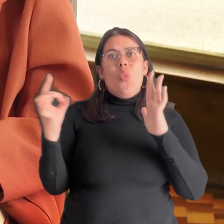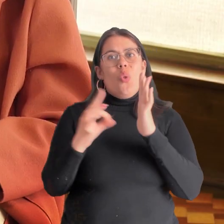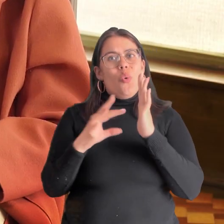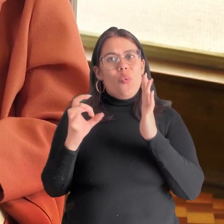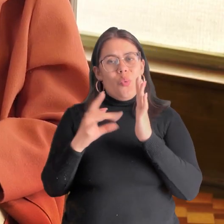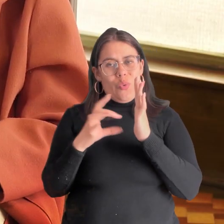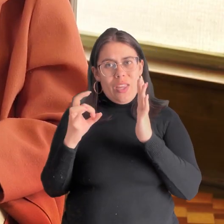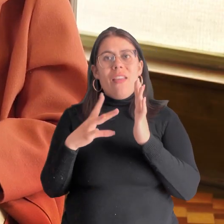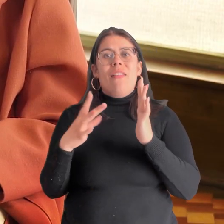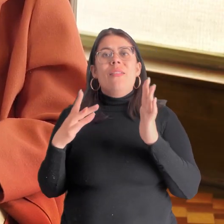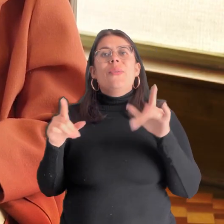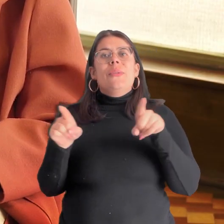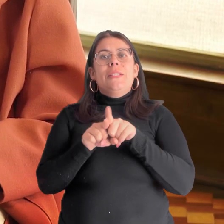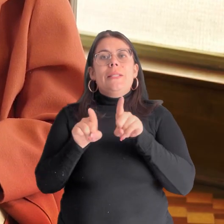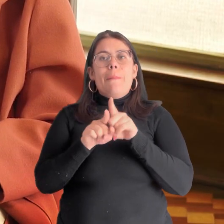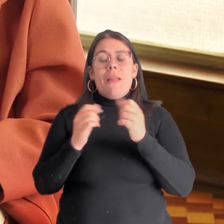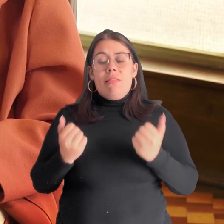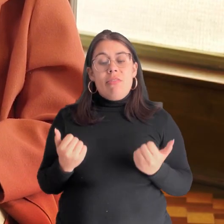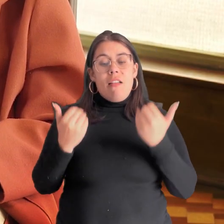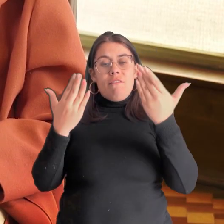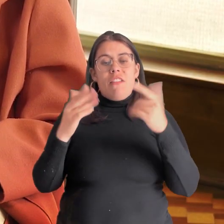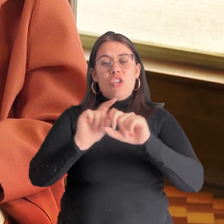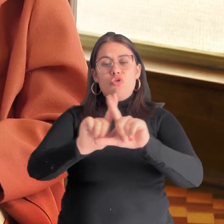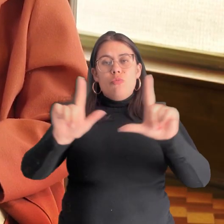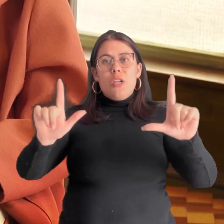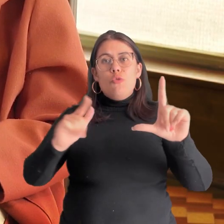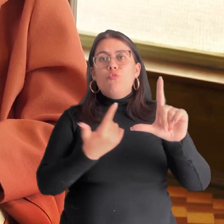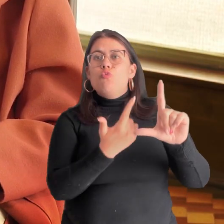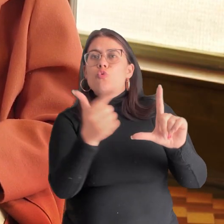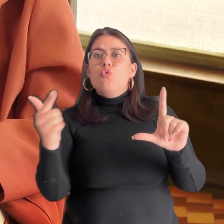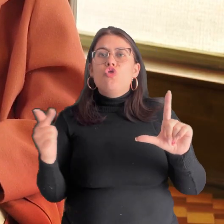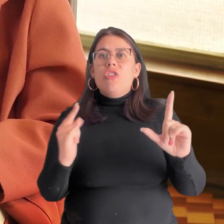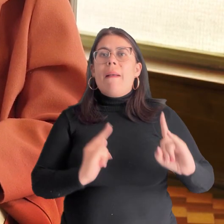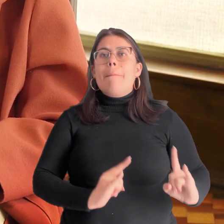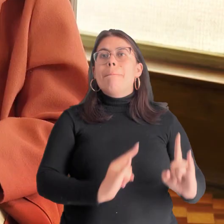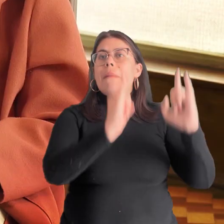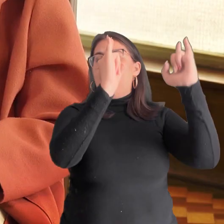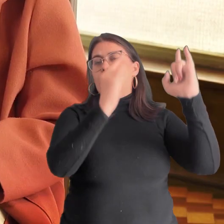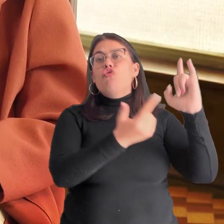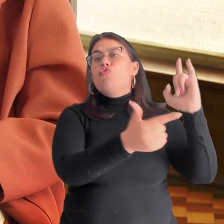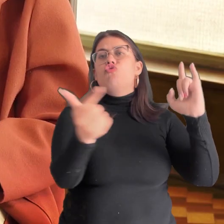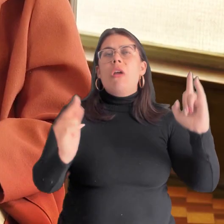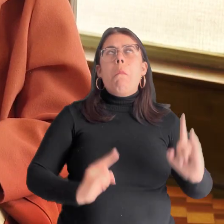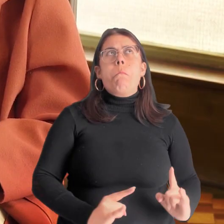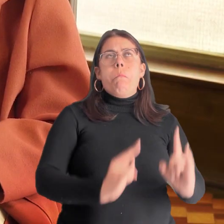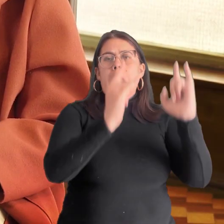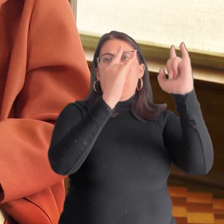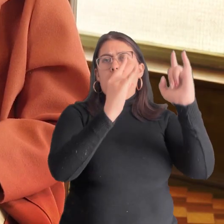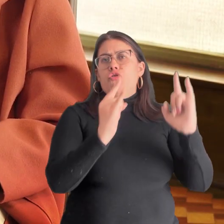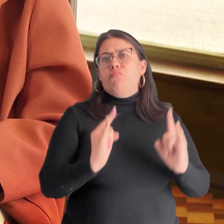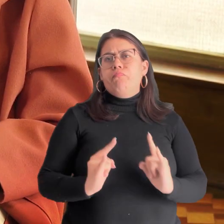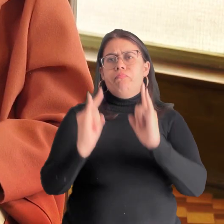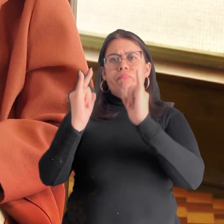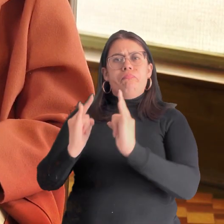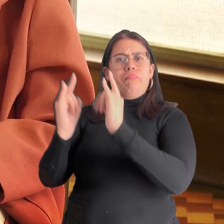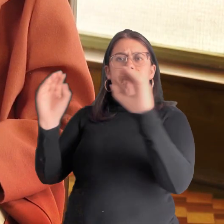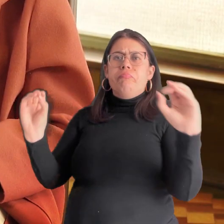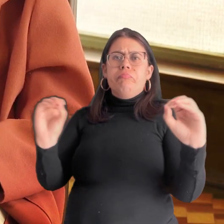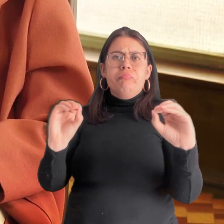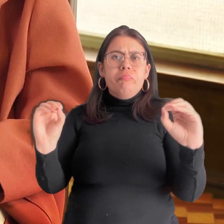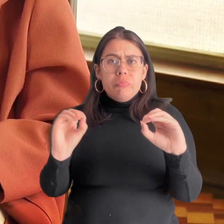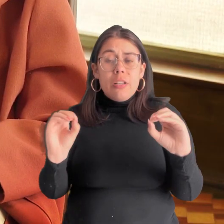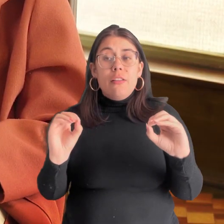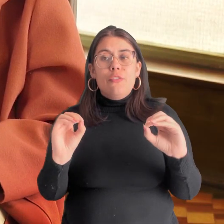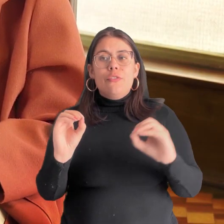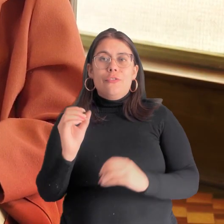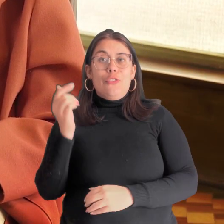também, na frente do mural, não havia esses edifícios altos que há hoje. Então, a gente tem fotos de época em que se vê